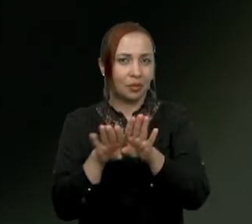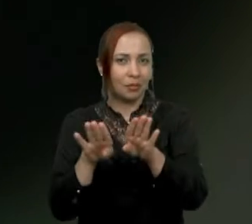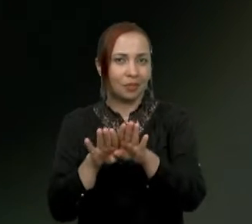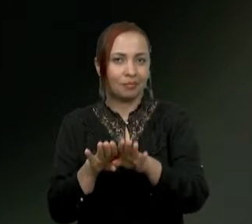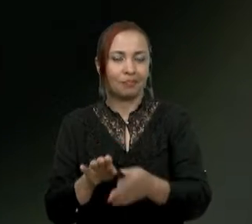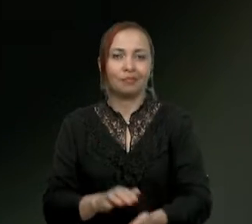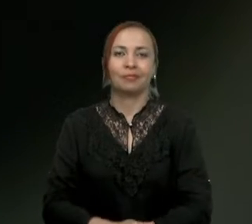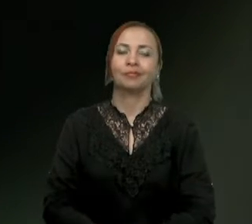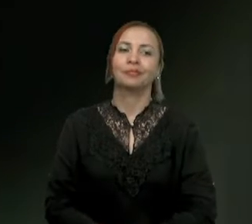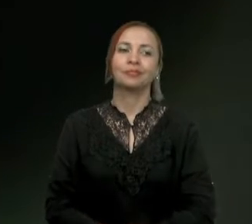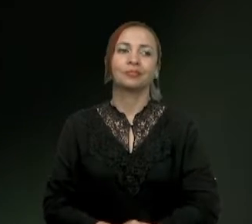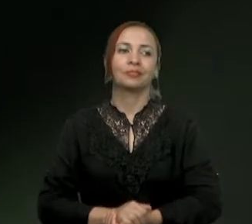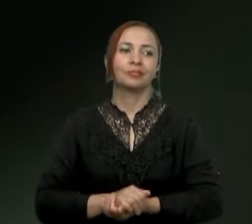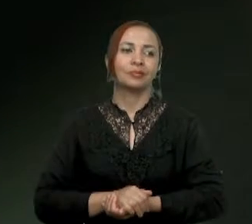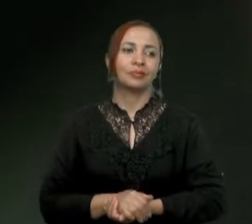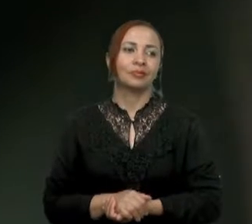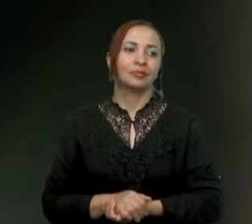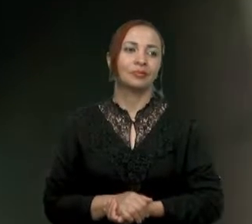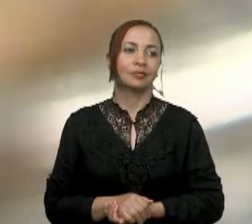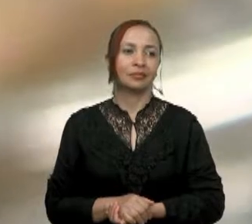a gente também é